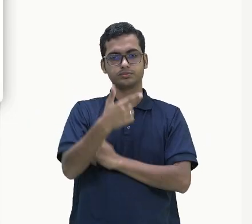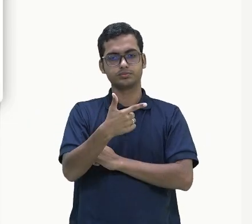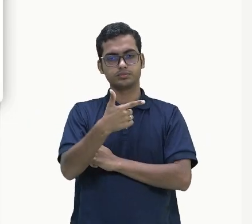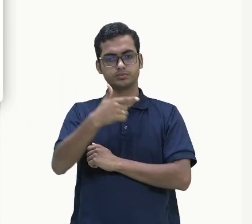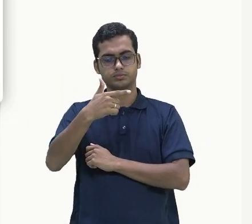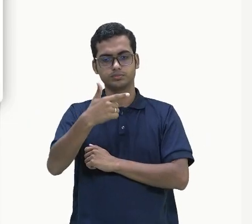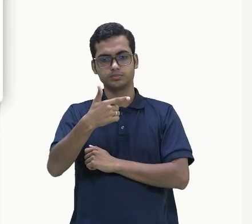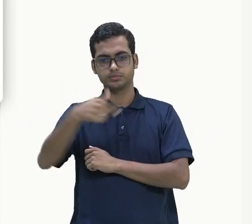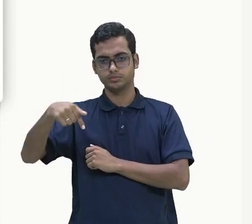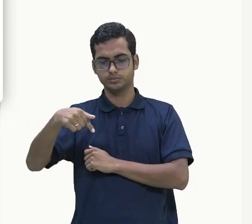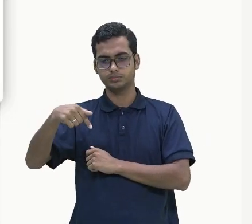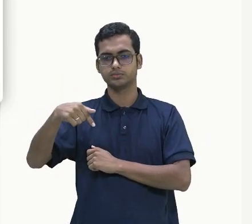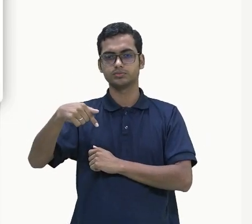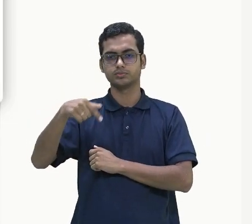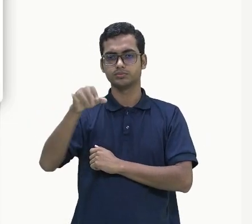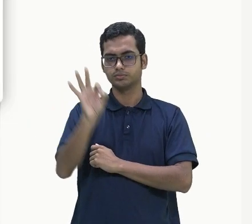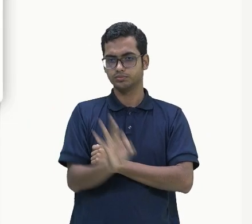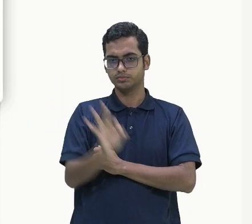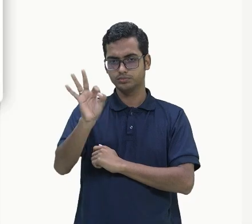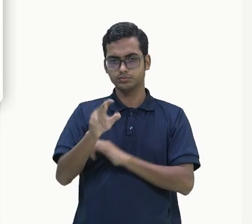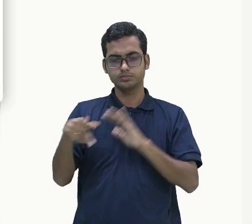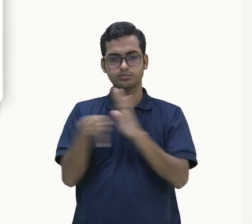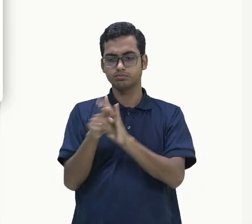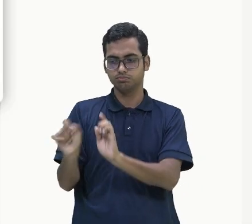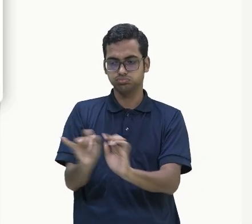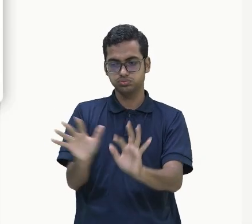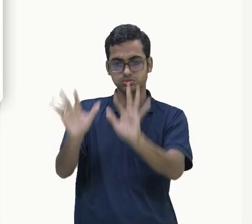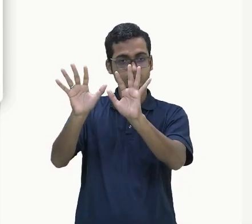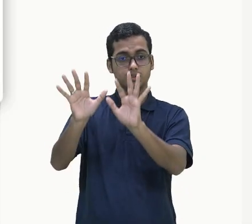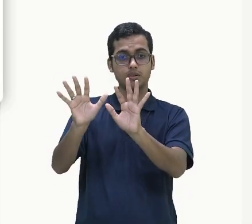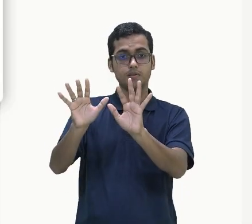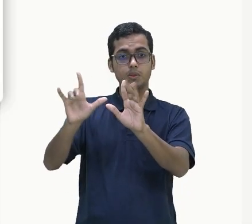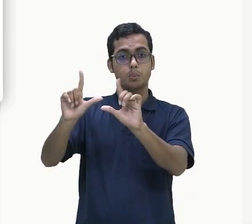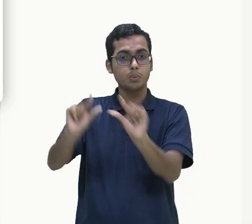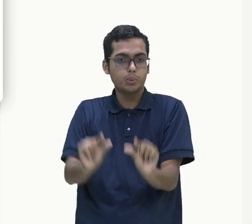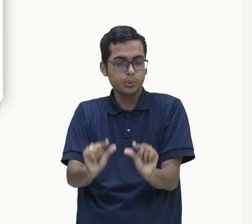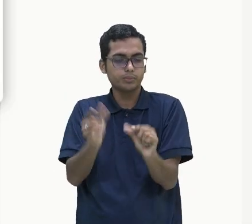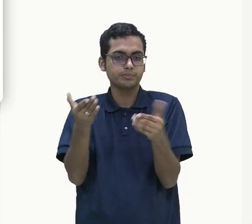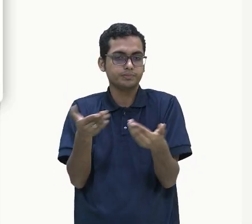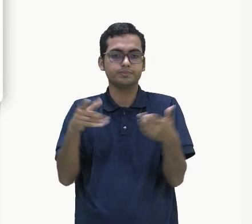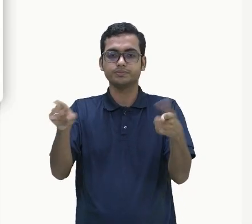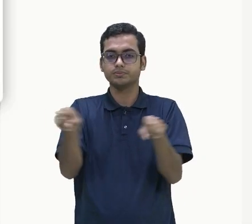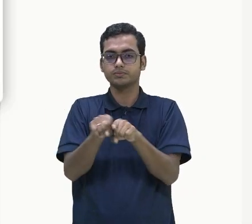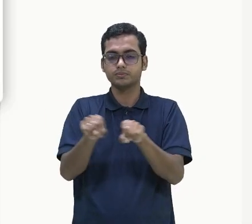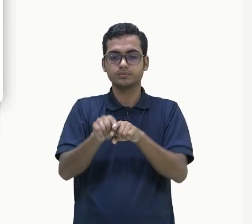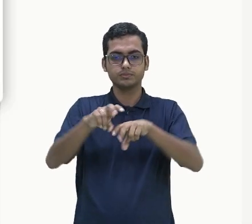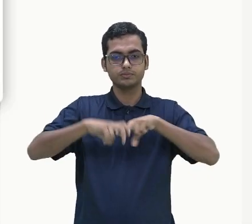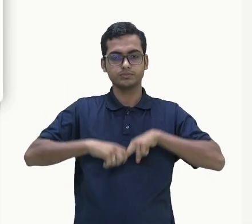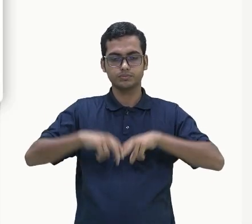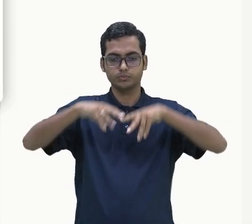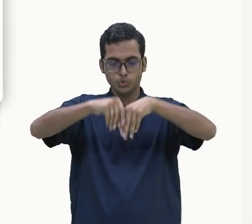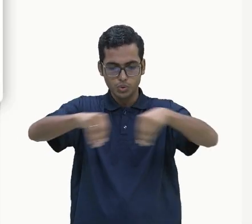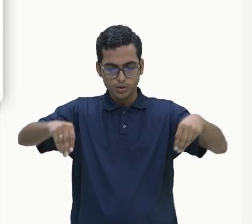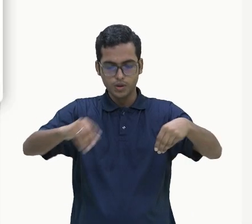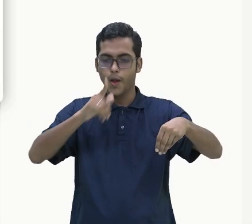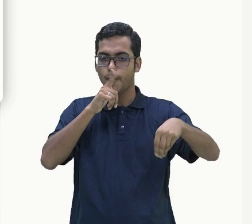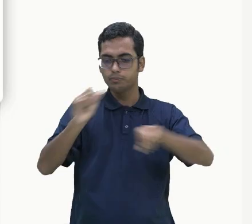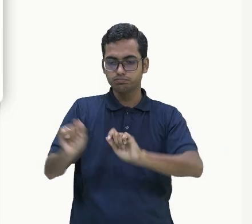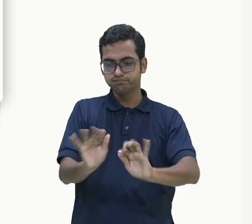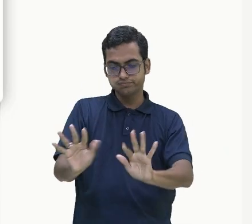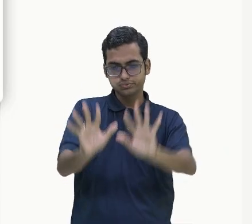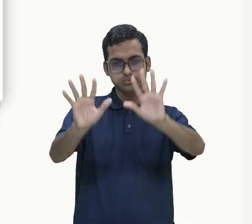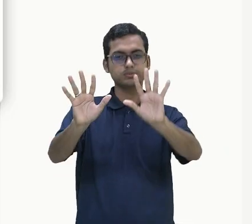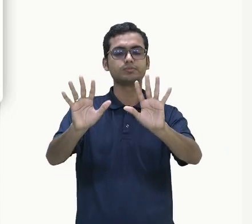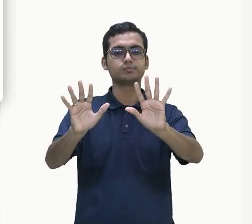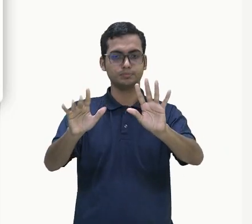27% da evapotranspiração. Lembrando que a evapotranspiração é a perda da água pelo solo, né?